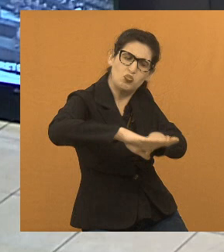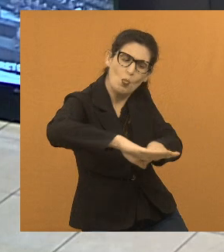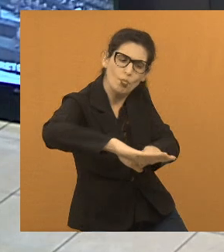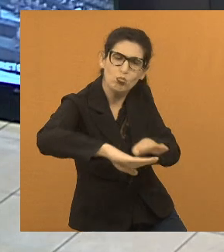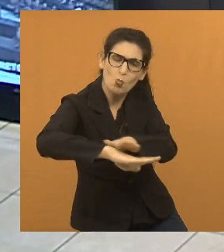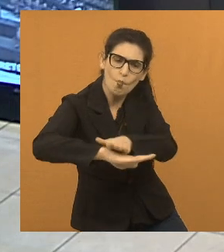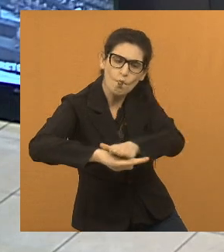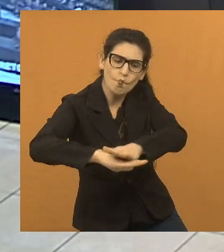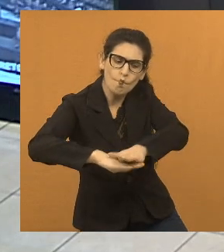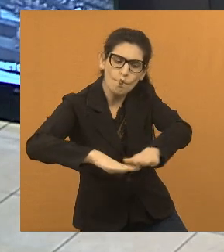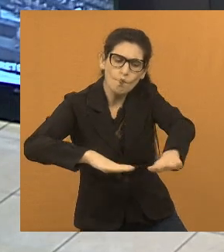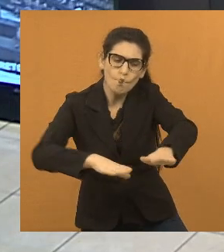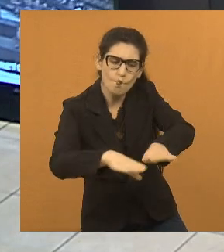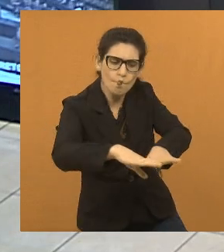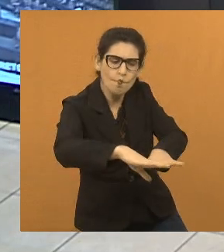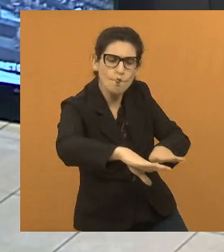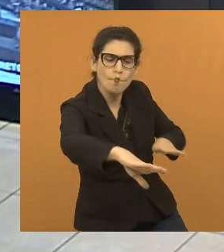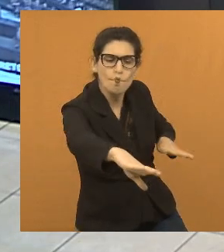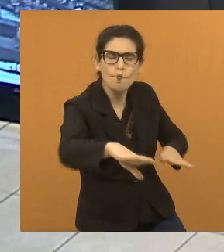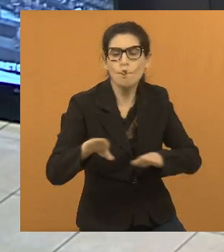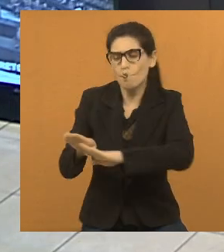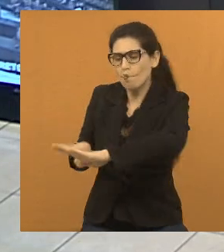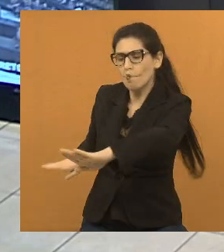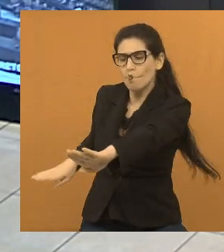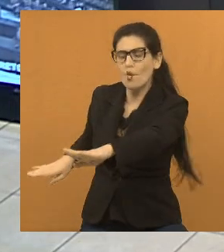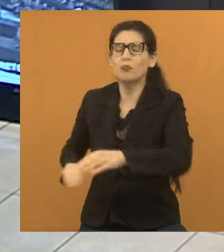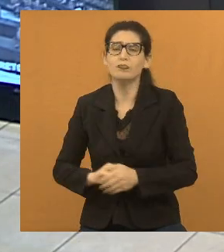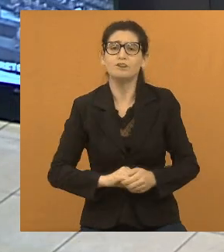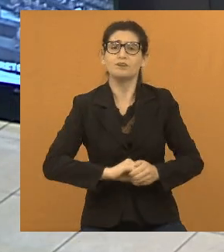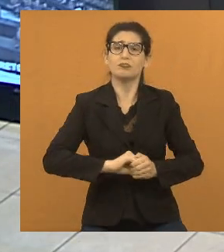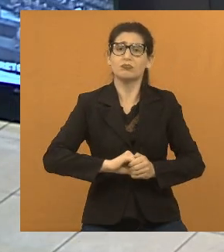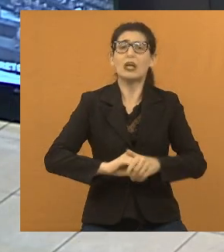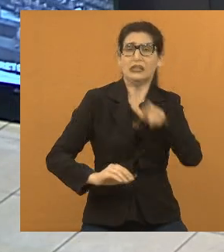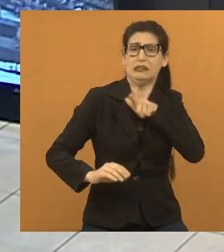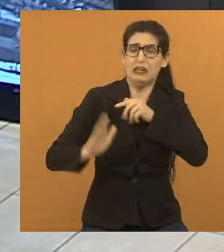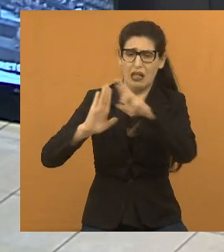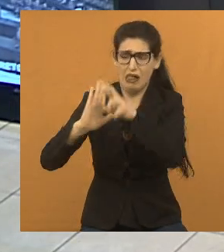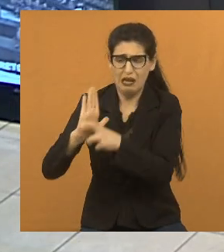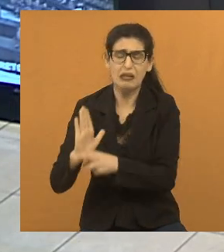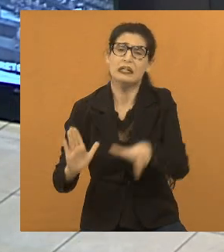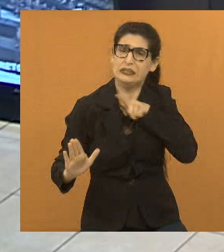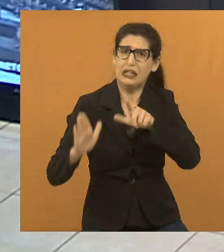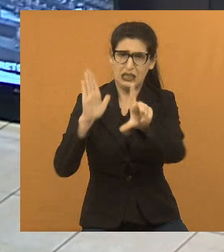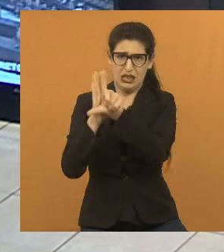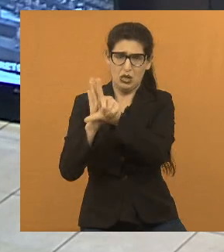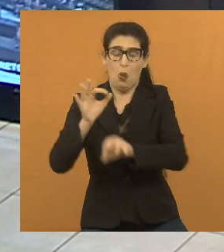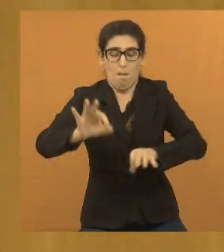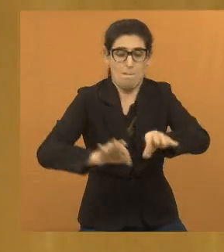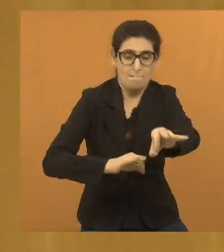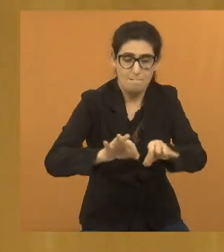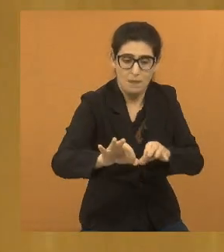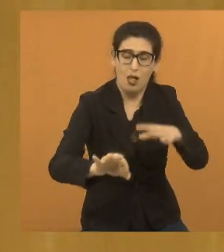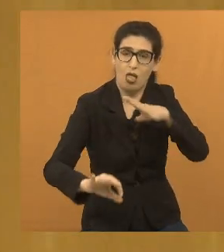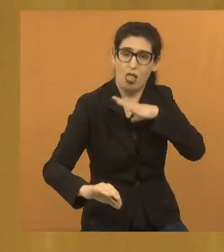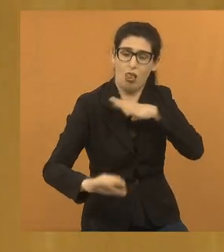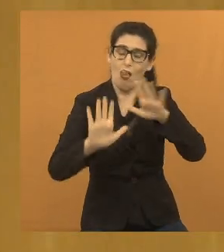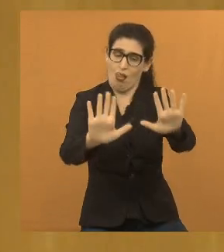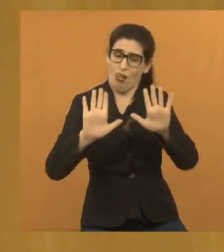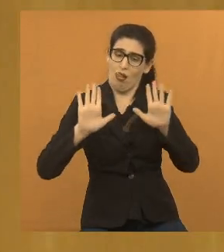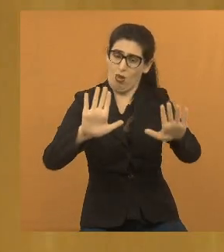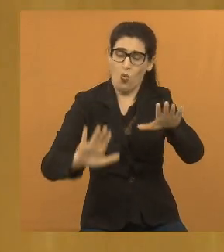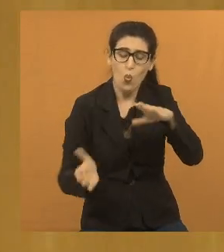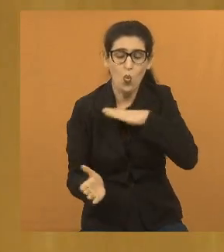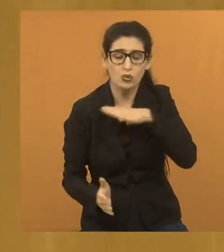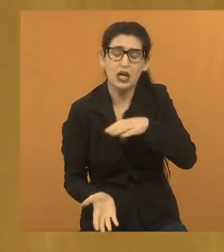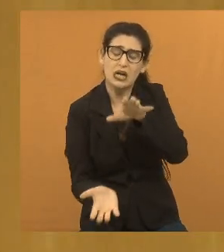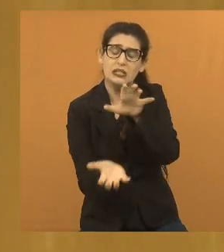território municipal, ele é definido, ele é regulamentado por diversas leis, mas o plano diretor é a principal lei, é aquela